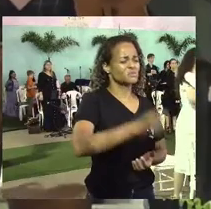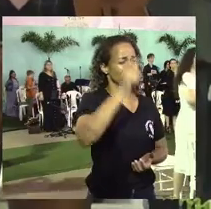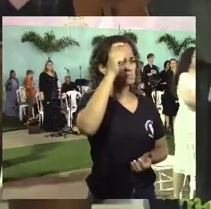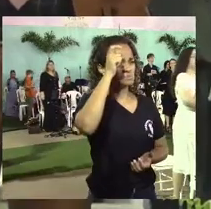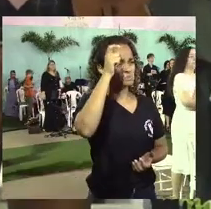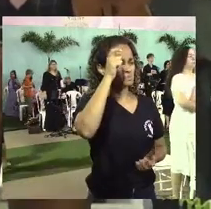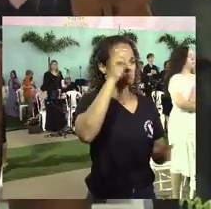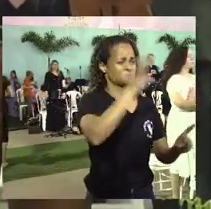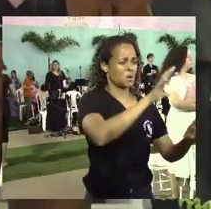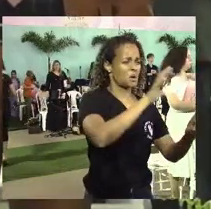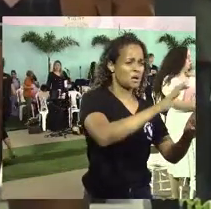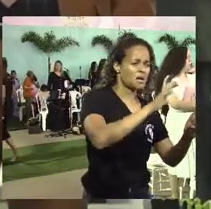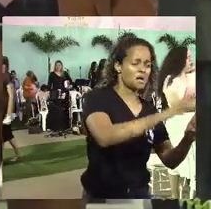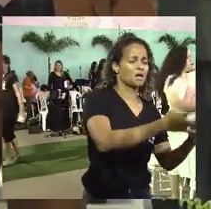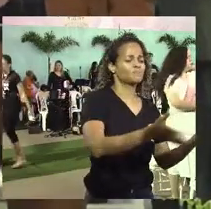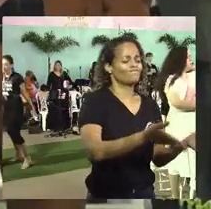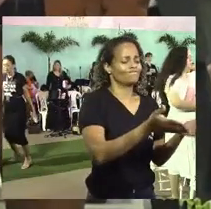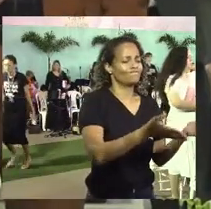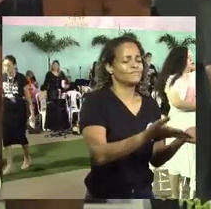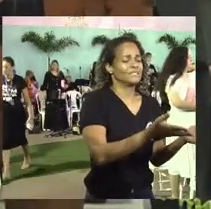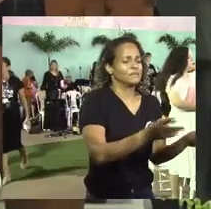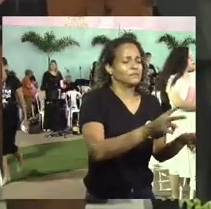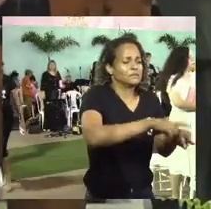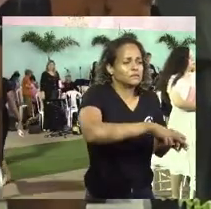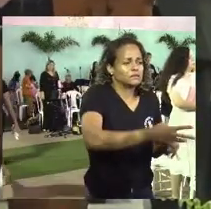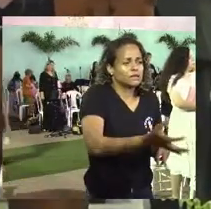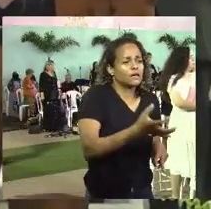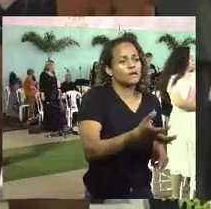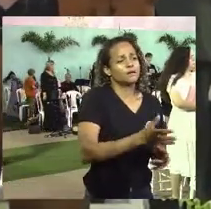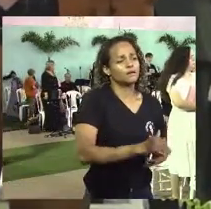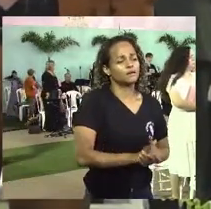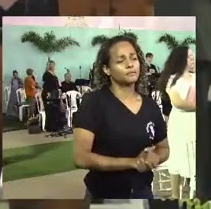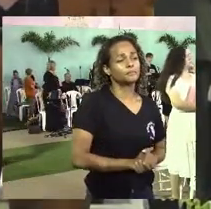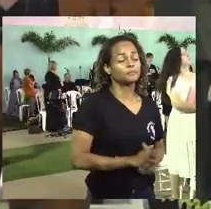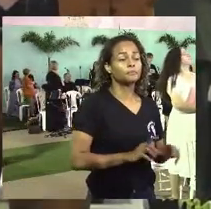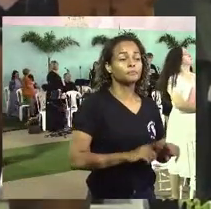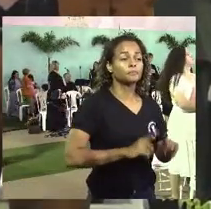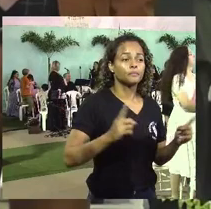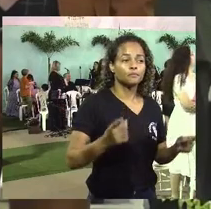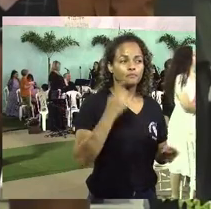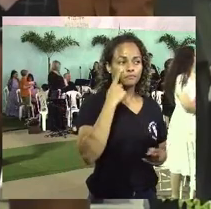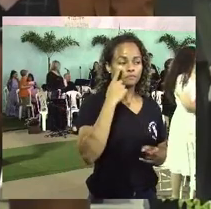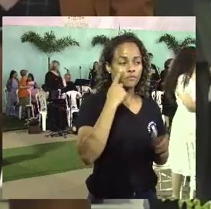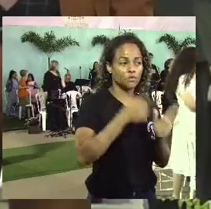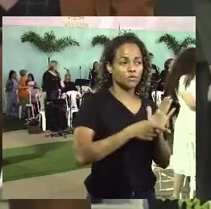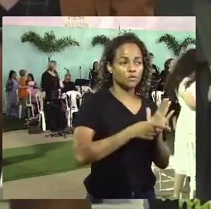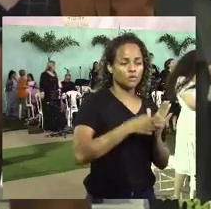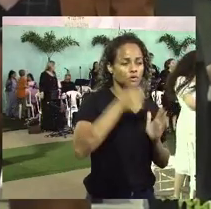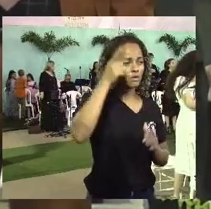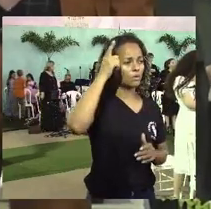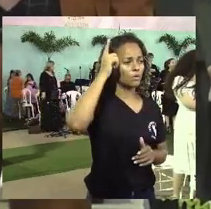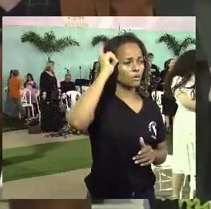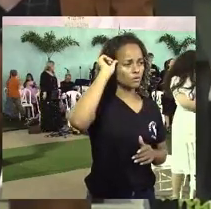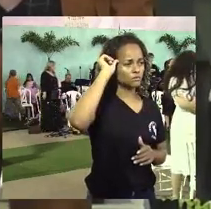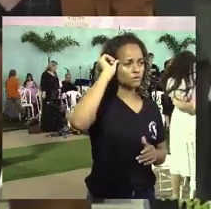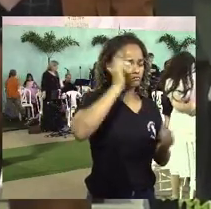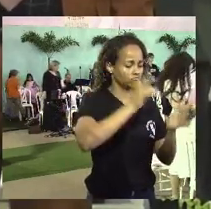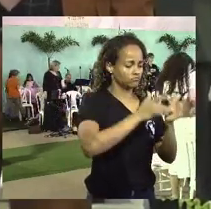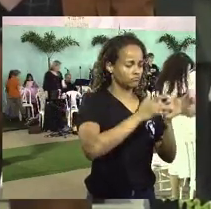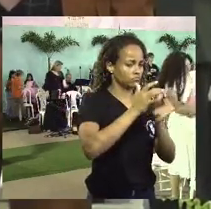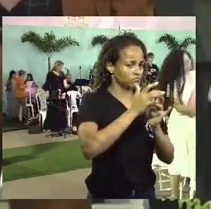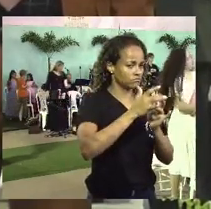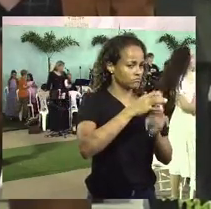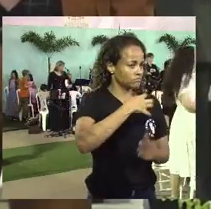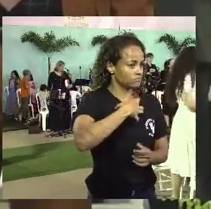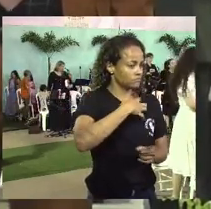estão em povorosa querendo aprisionar porém nós vimos ontem também que onde Jesus chega